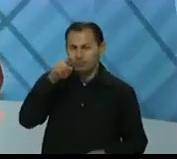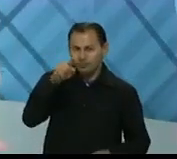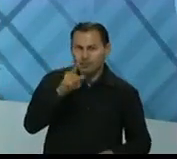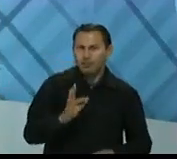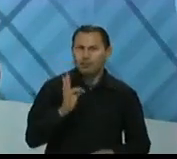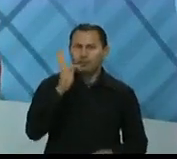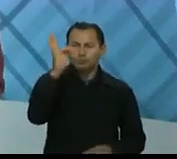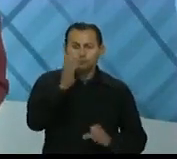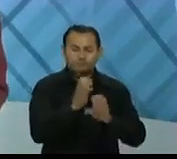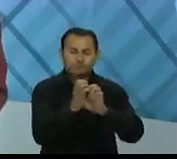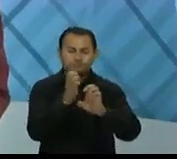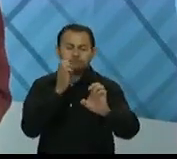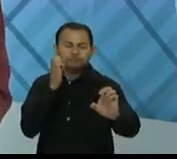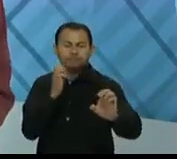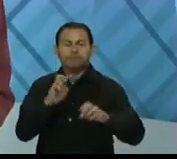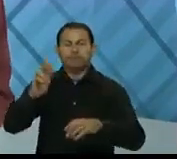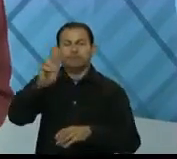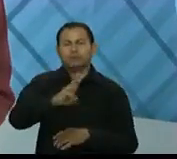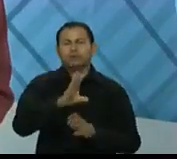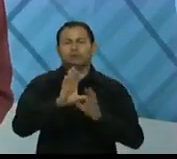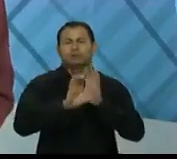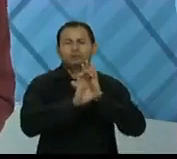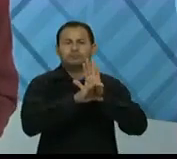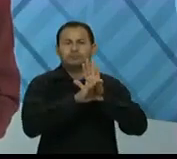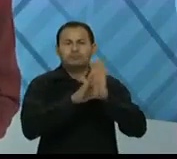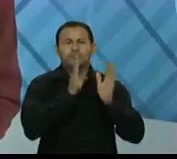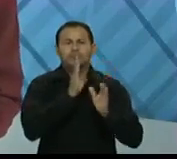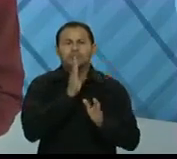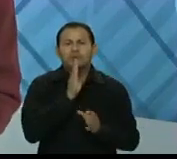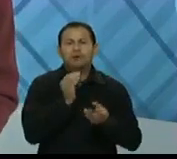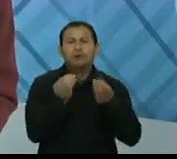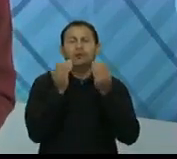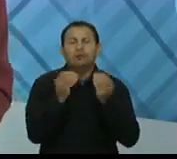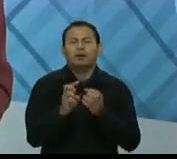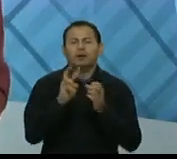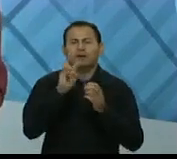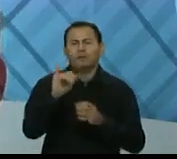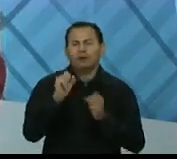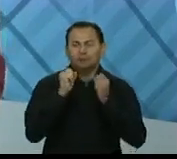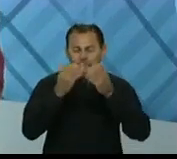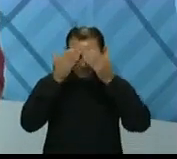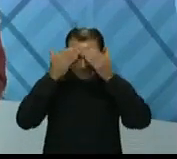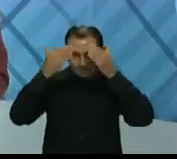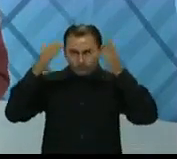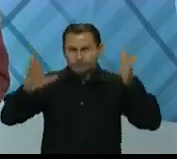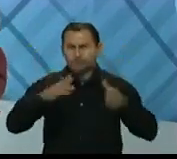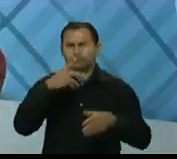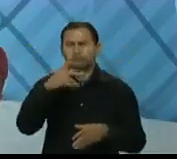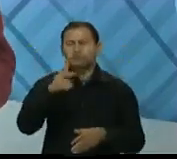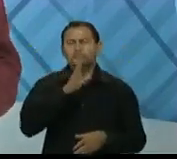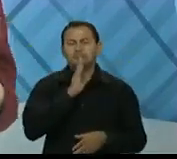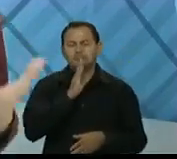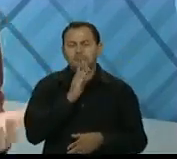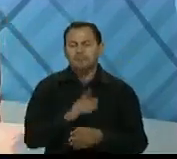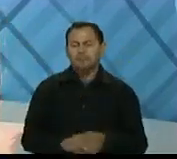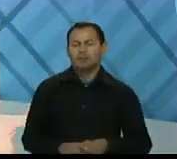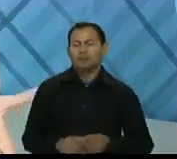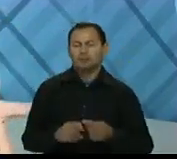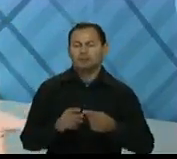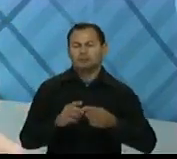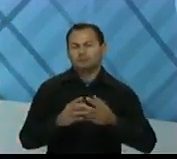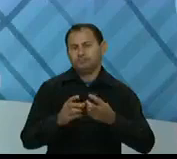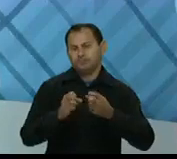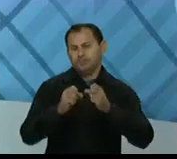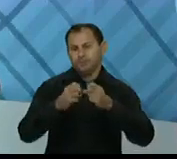futuro engenheiro, vai utilizar este conceito? Como você vai poder ampliar os seus conhecimentos com